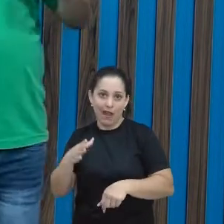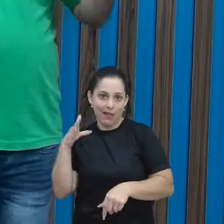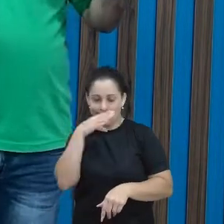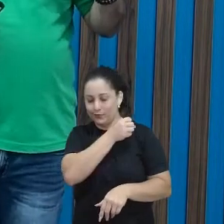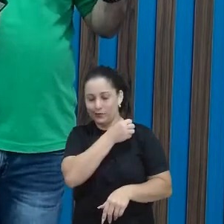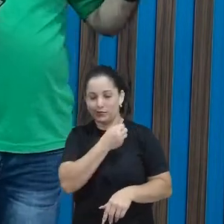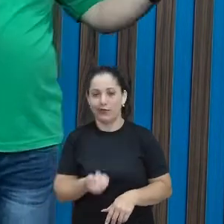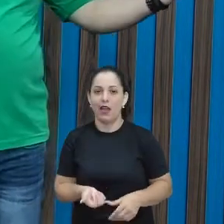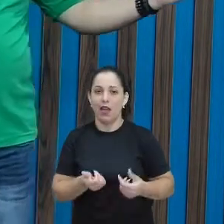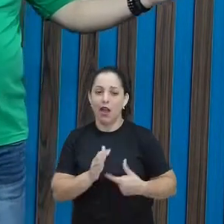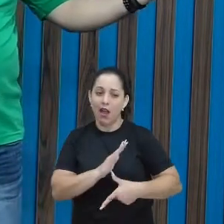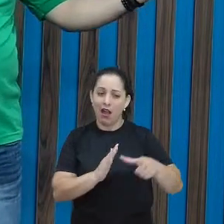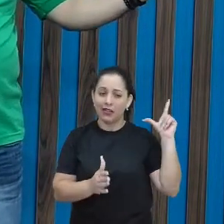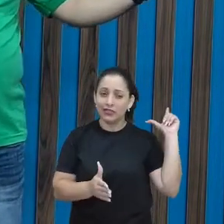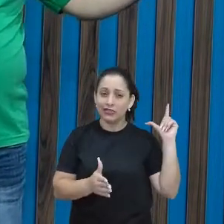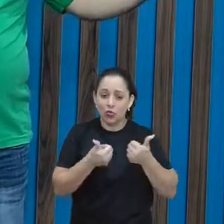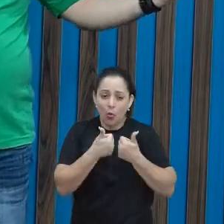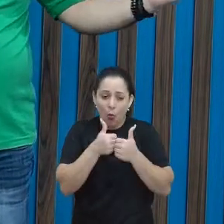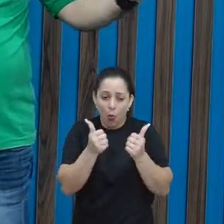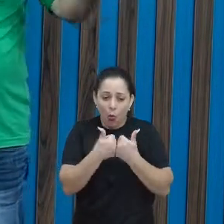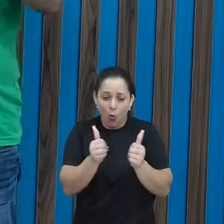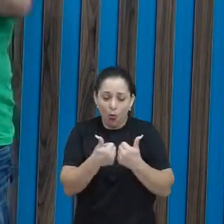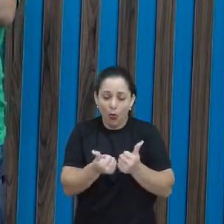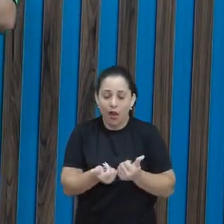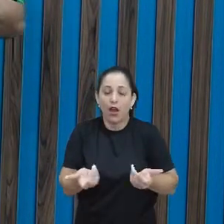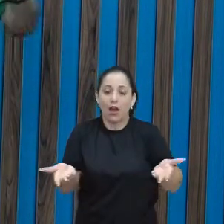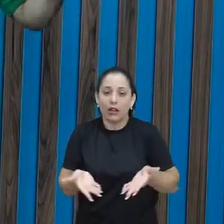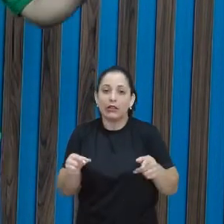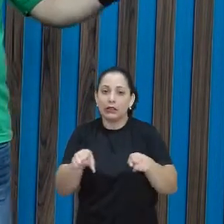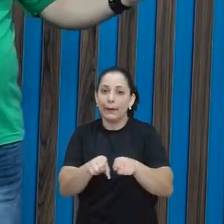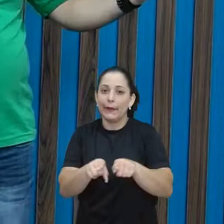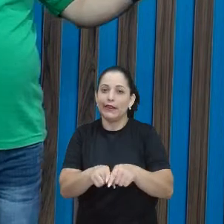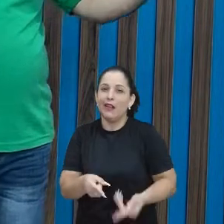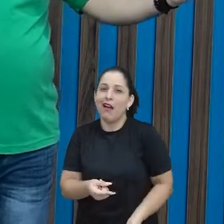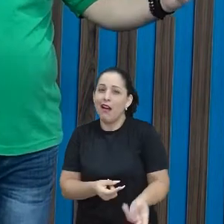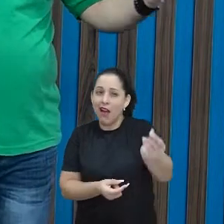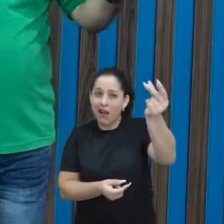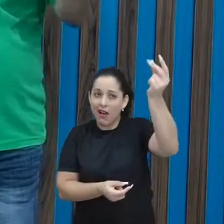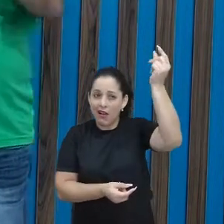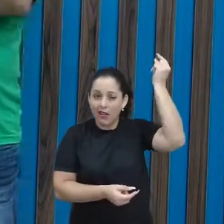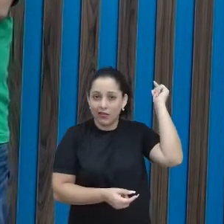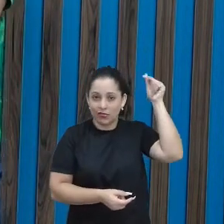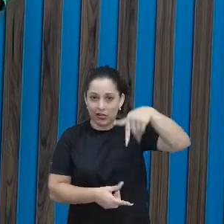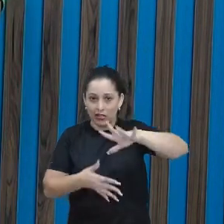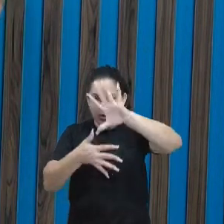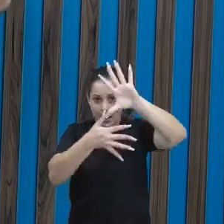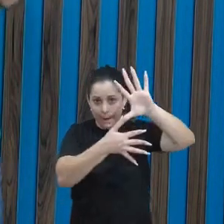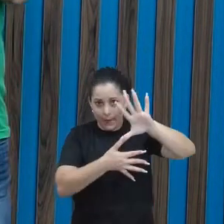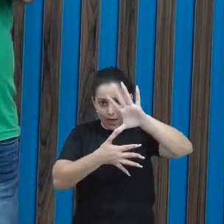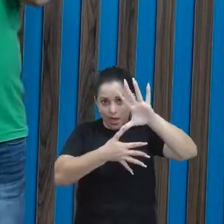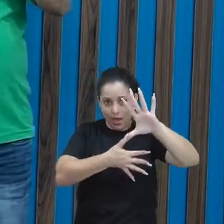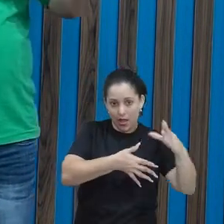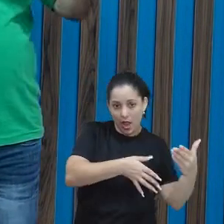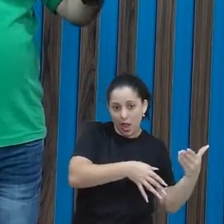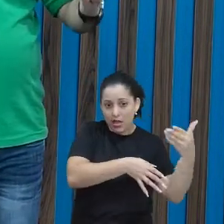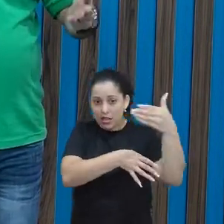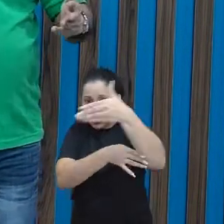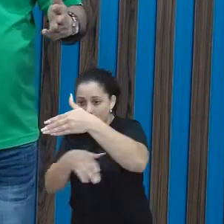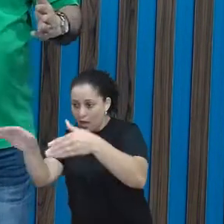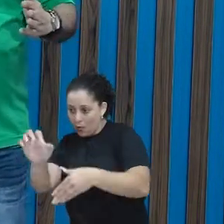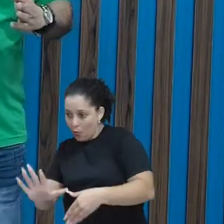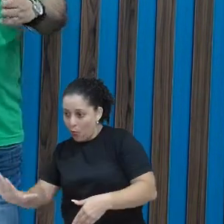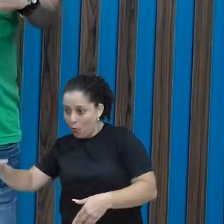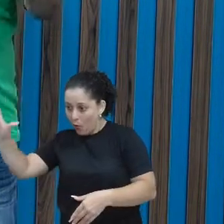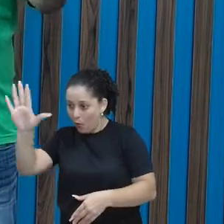que você fazia para cruzar o Oceano Atlântico, né, sair daqui da América e chegar à Europa, que durava em